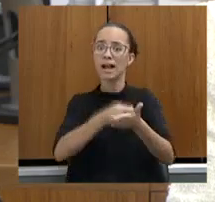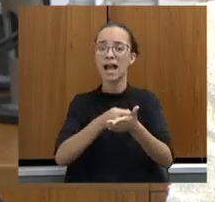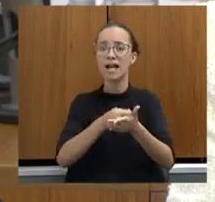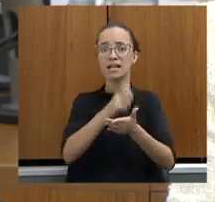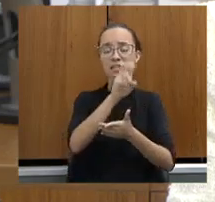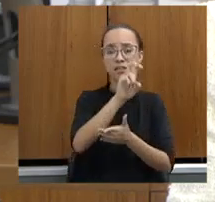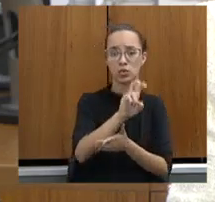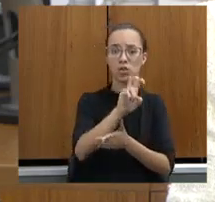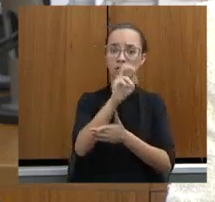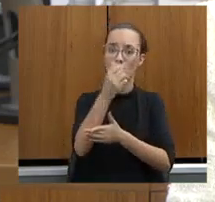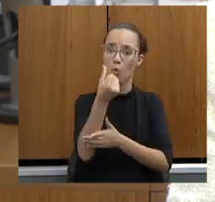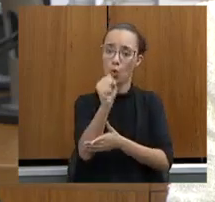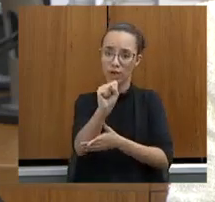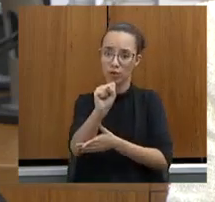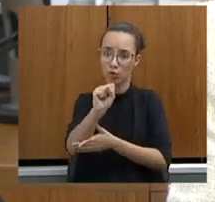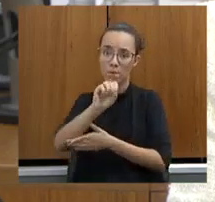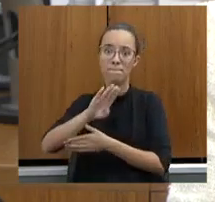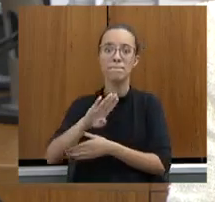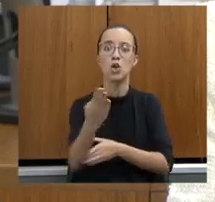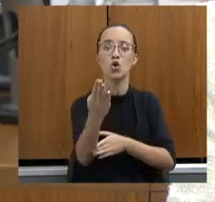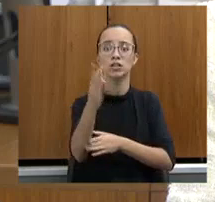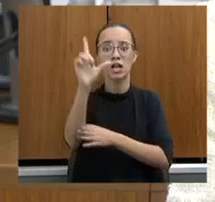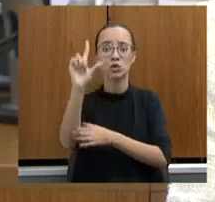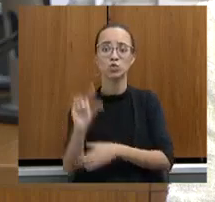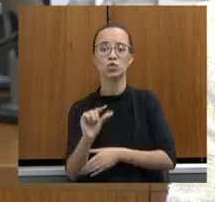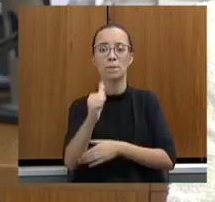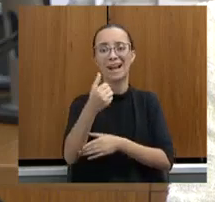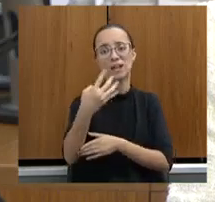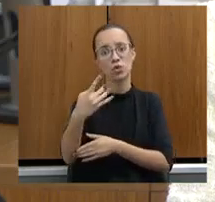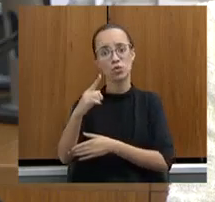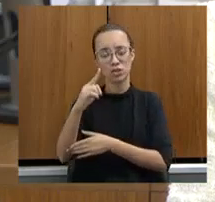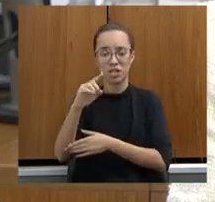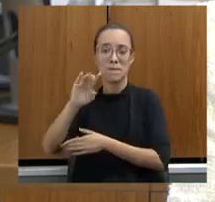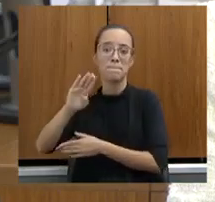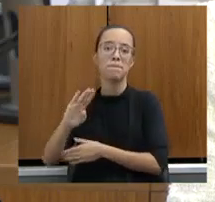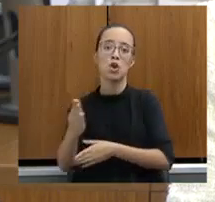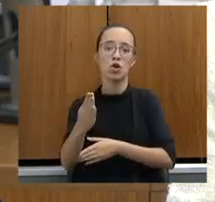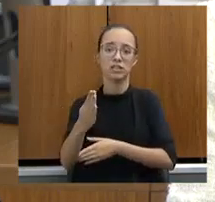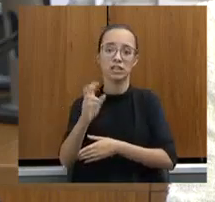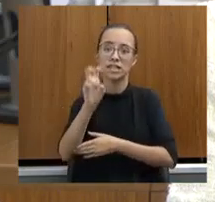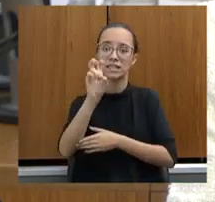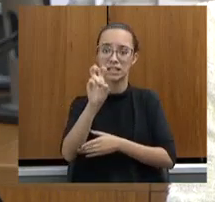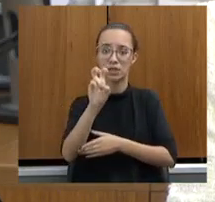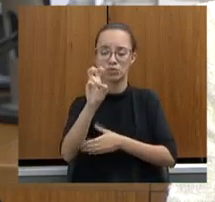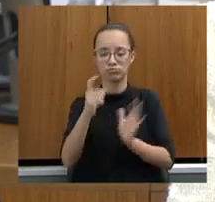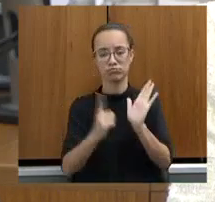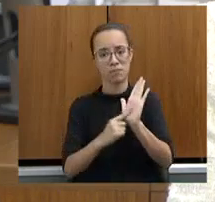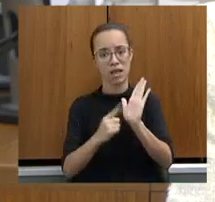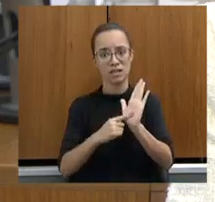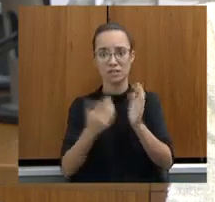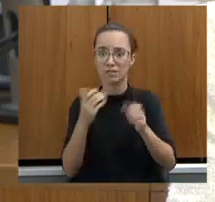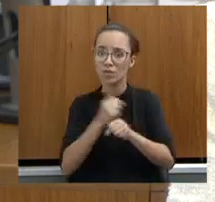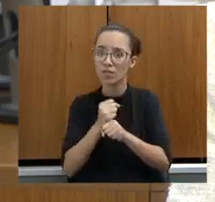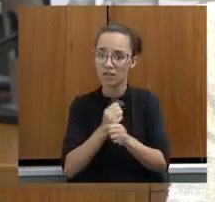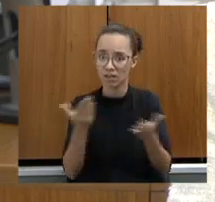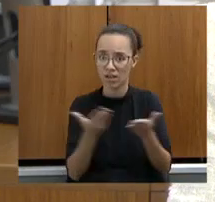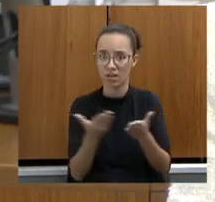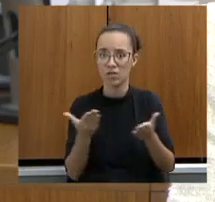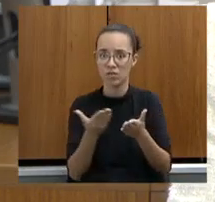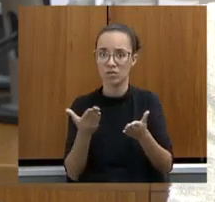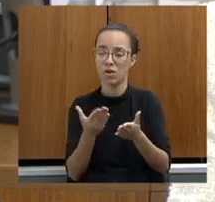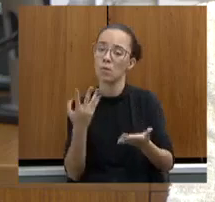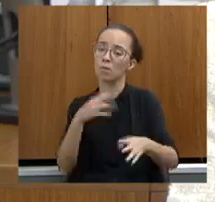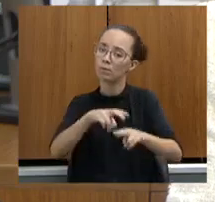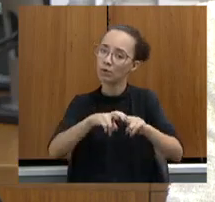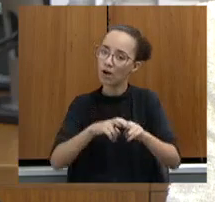58.9 bilhões no total Para 14,4 Bilhões no quinto bimestre desse ano em função exatamente da do